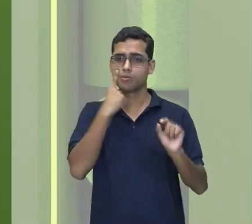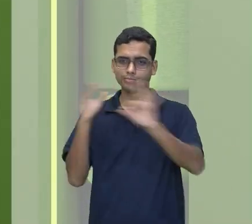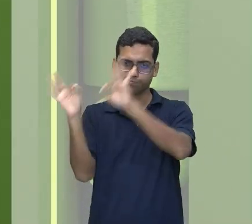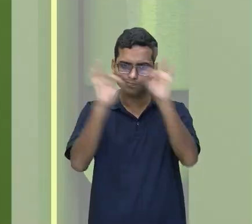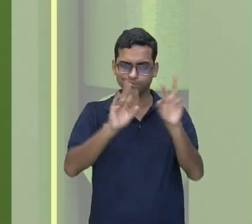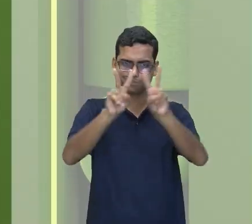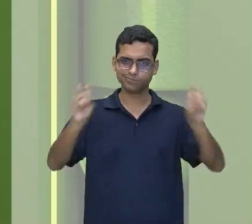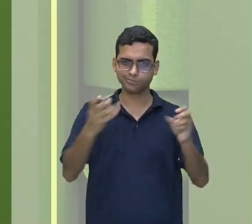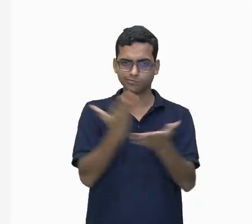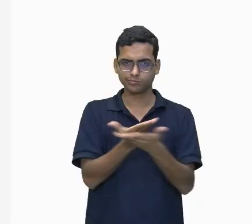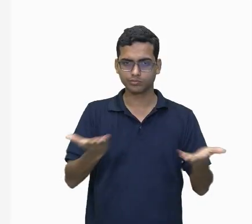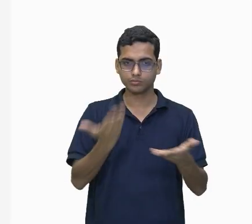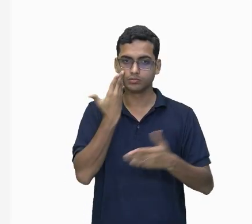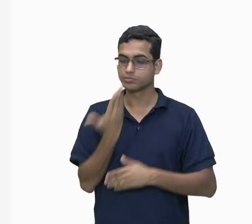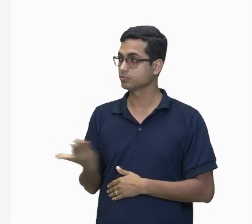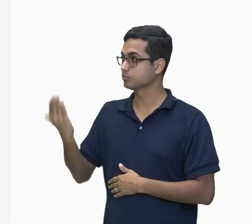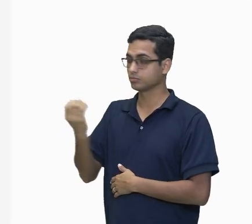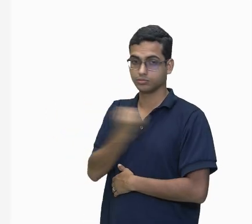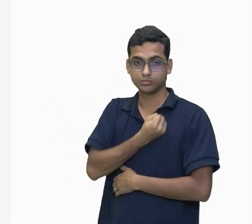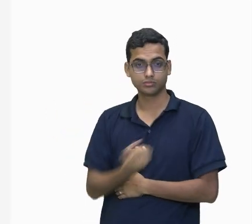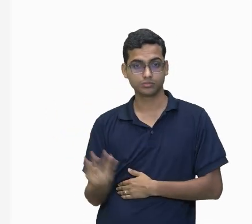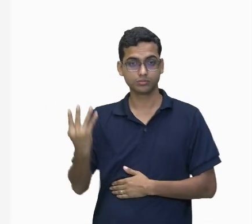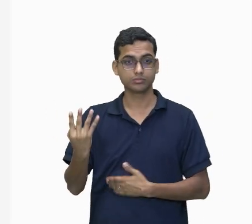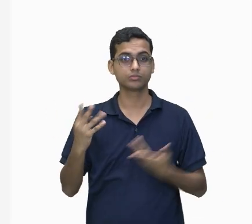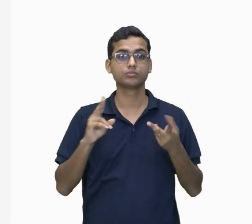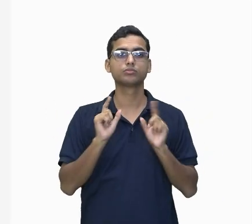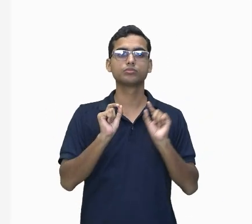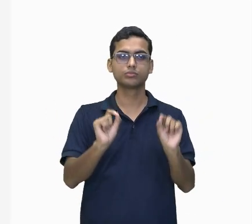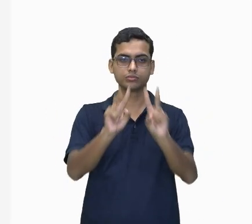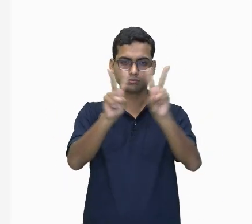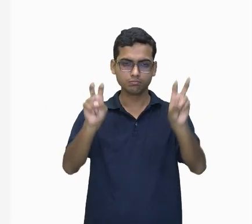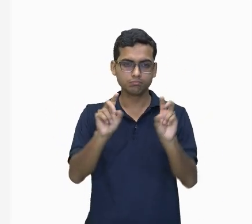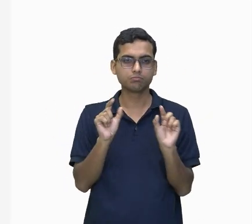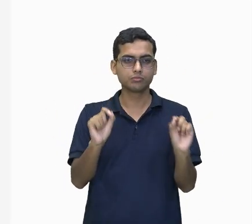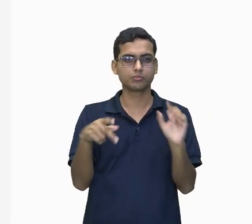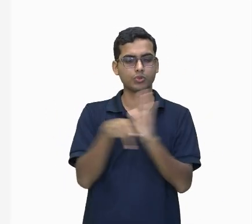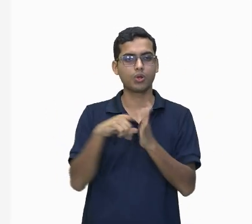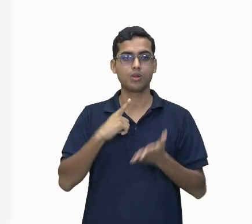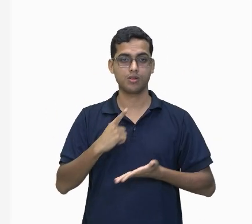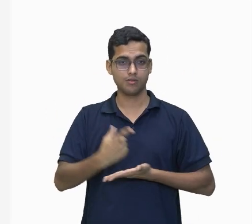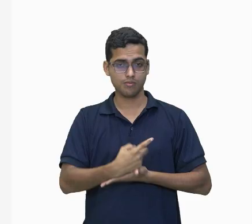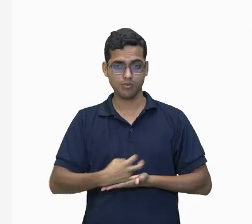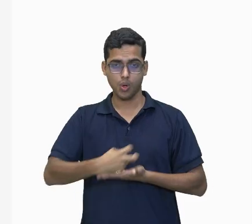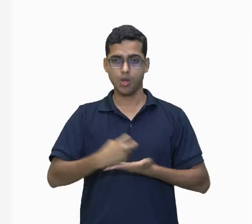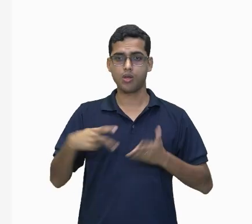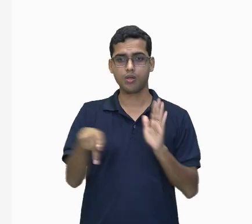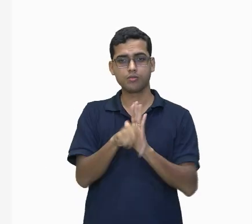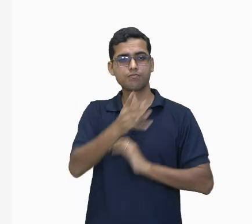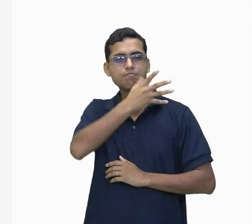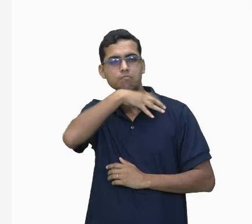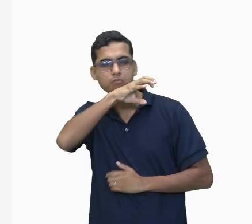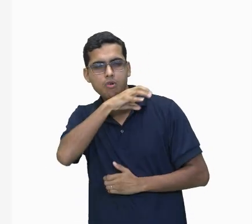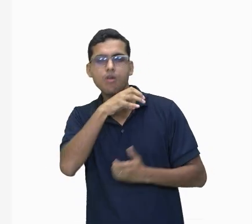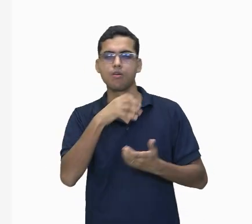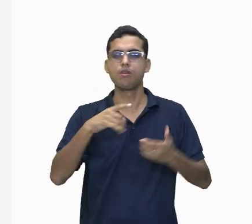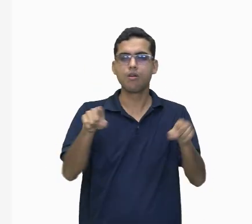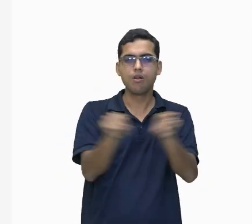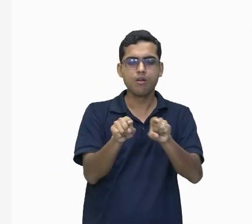objeto de conhecimento da aula, objeto de conhecimento Embriologia Animal e o seu